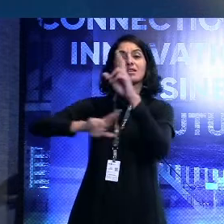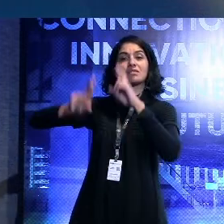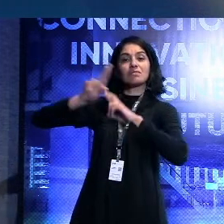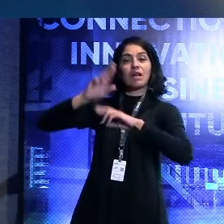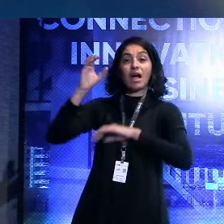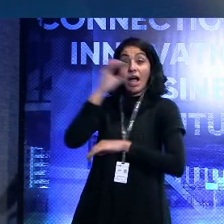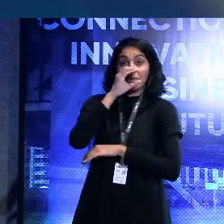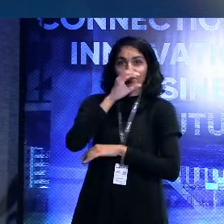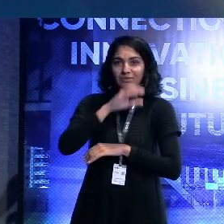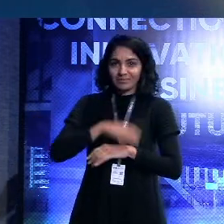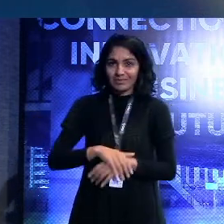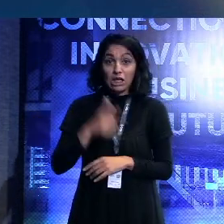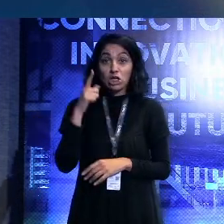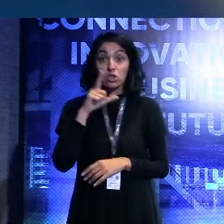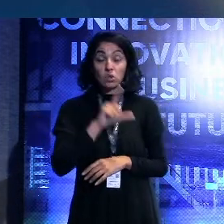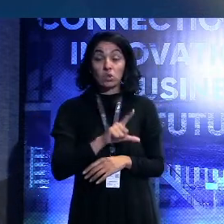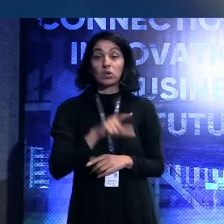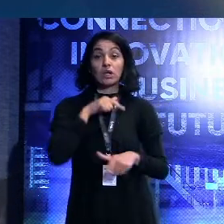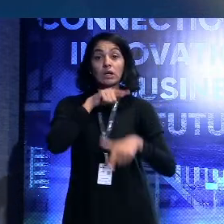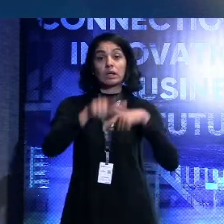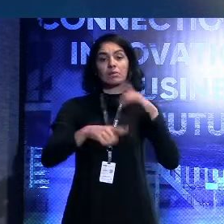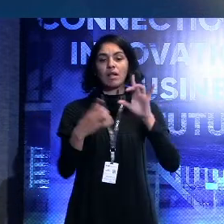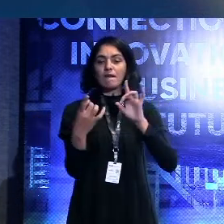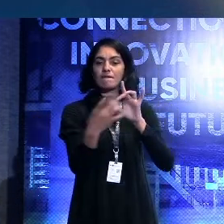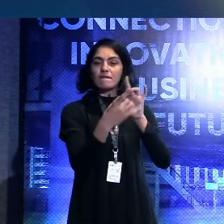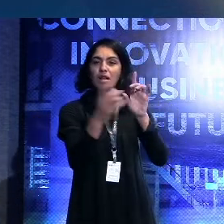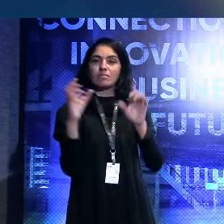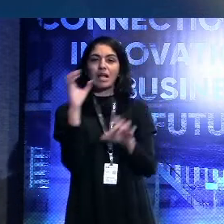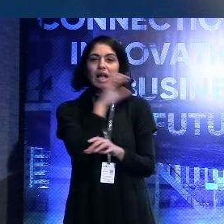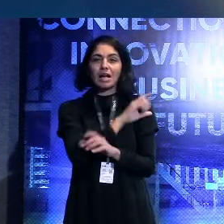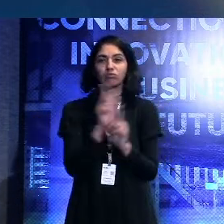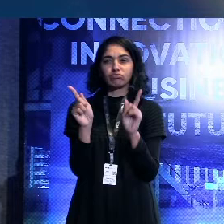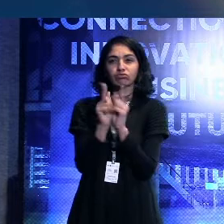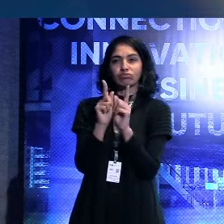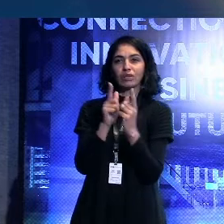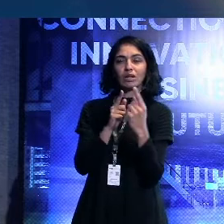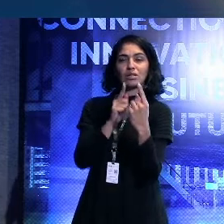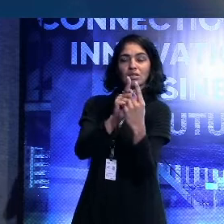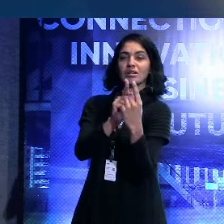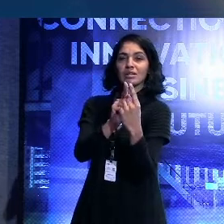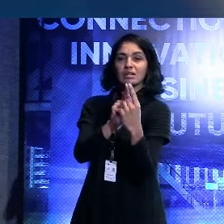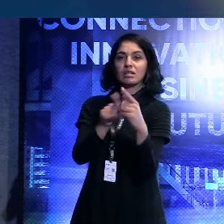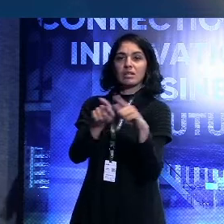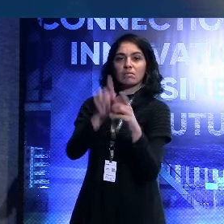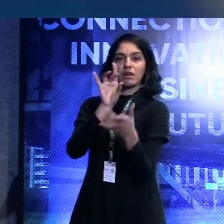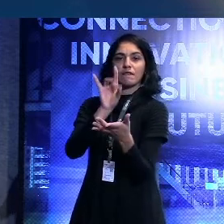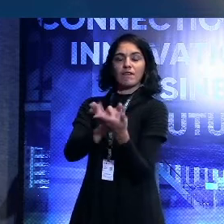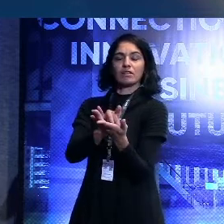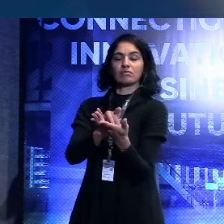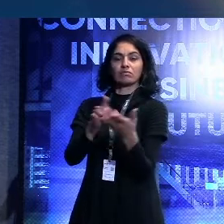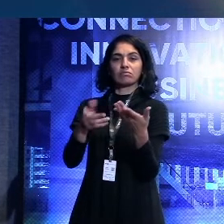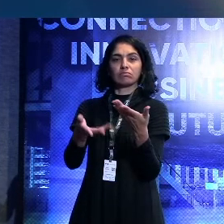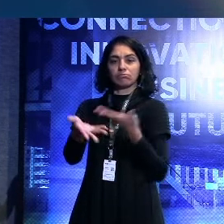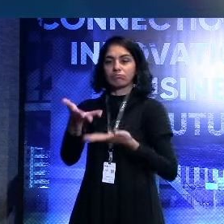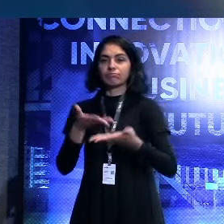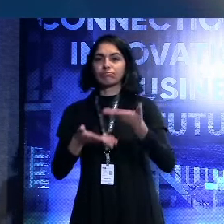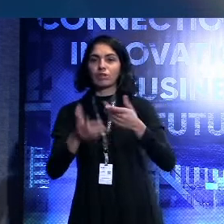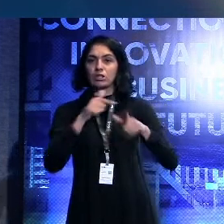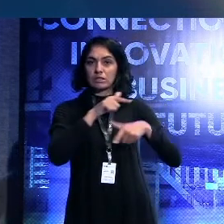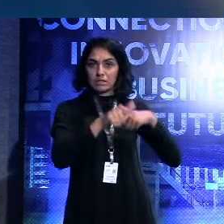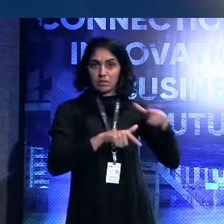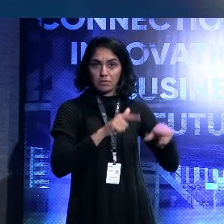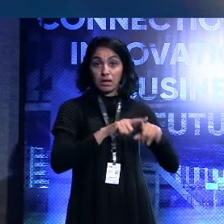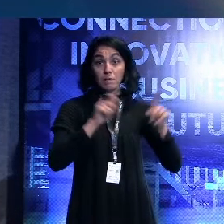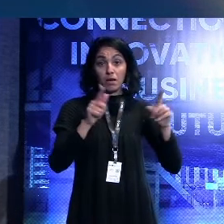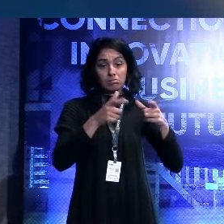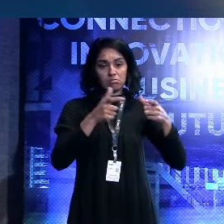rápida. Então, a gente consegue trabalhar com feedbacks muito mais curtos, mais rápidos, mais próximos, de fato, do nosso negócio. Mas esse crescimento não é só